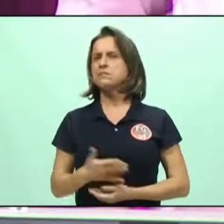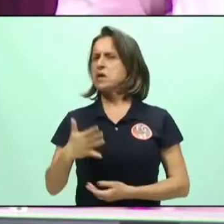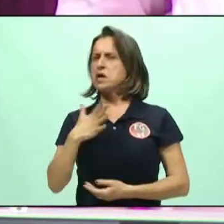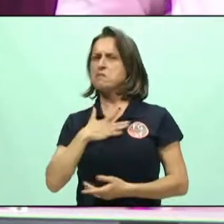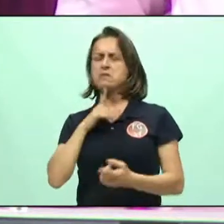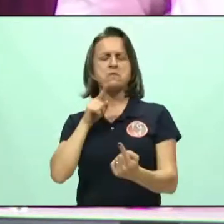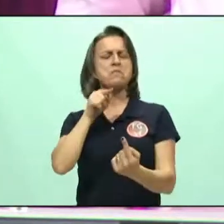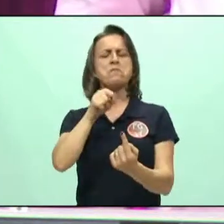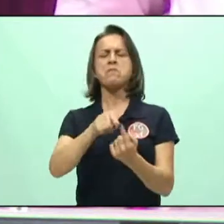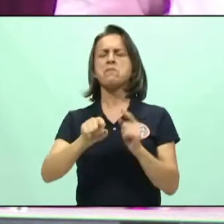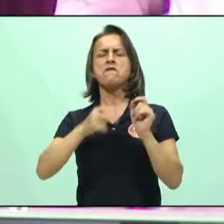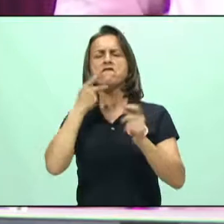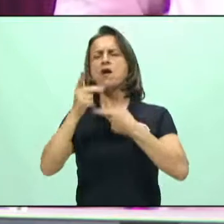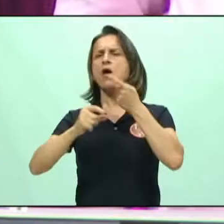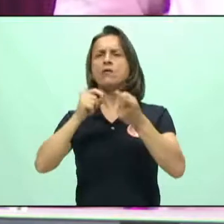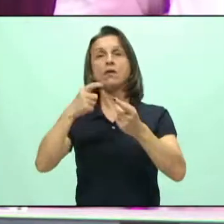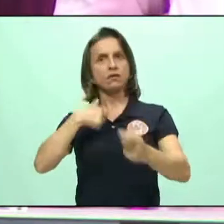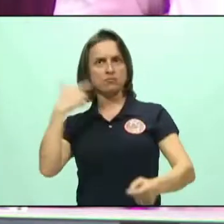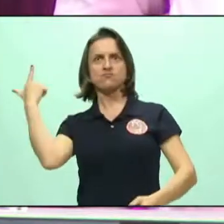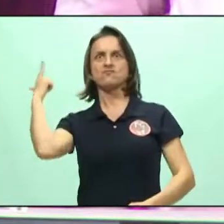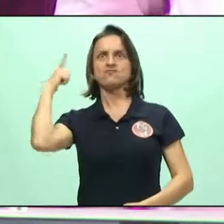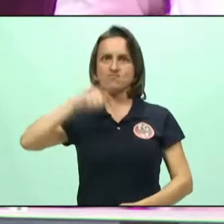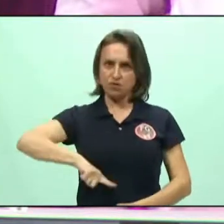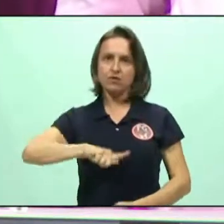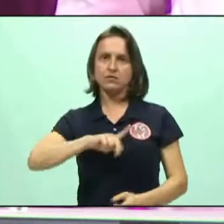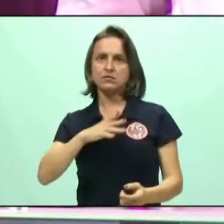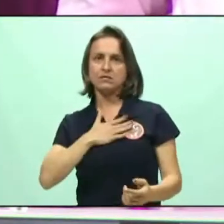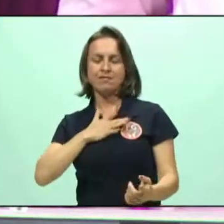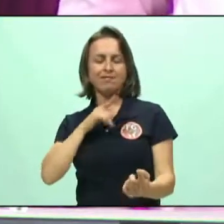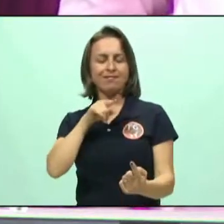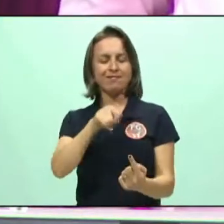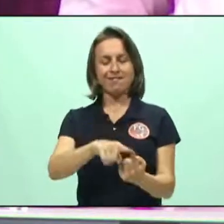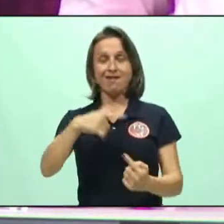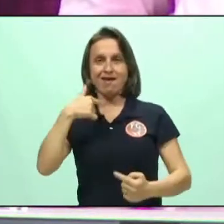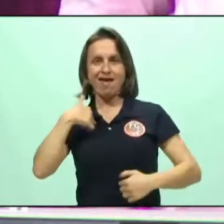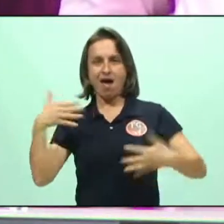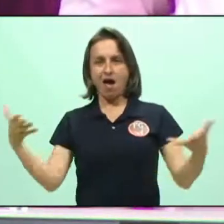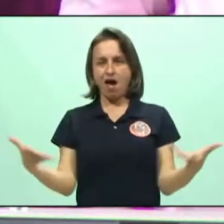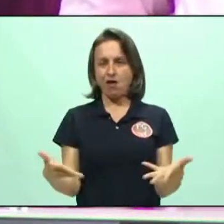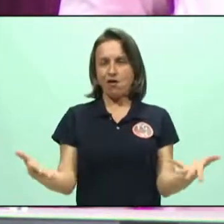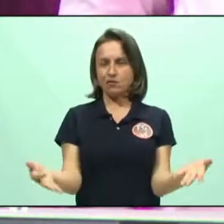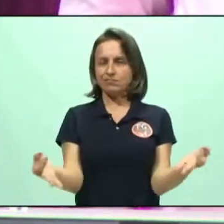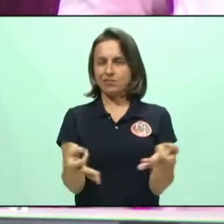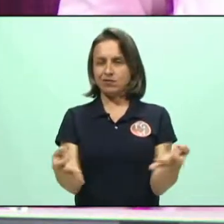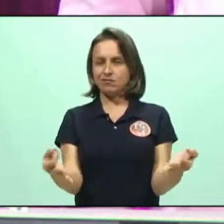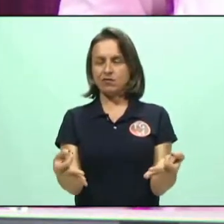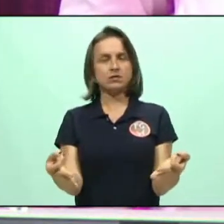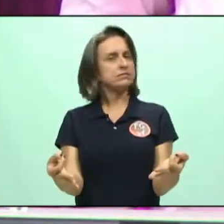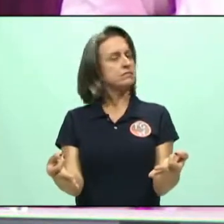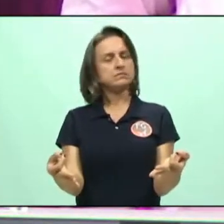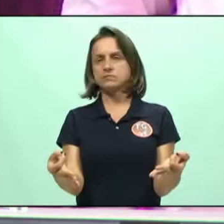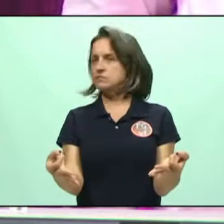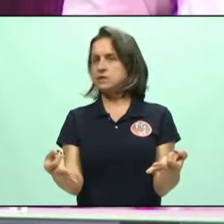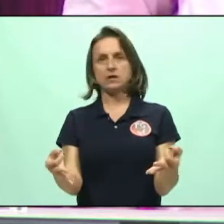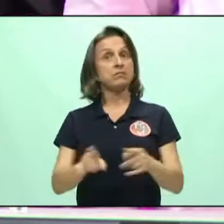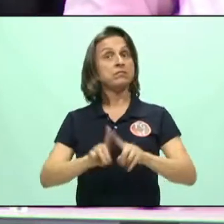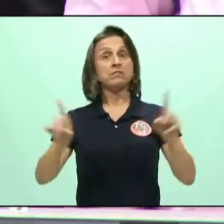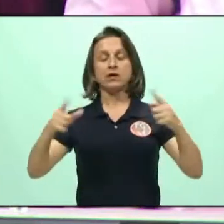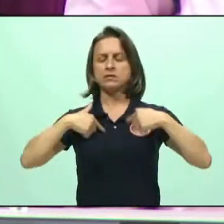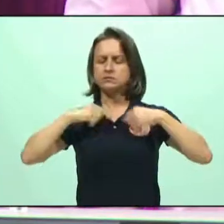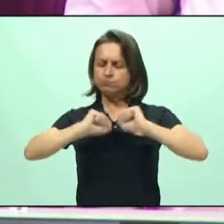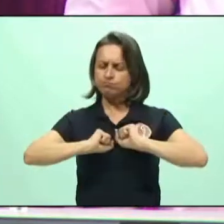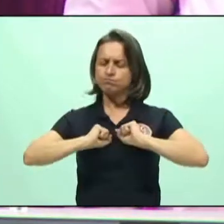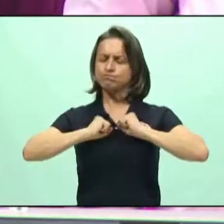já alcancei esta meta e que cheguei a perfeição não mas eu me empenho em